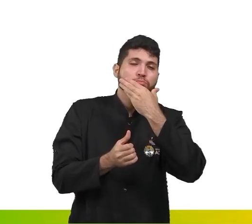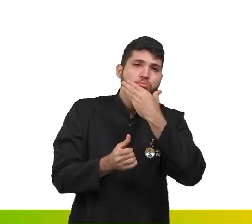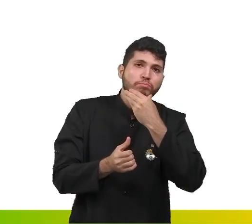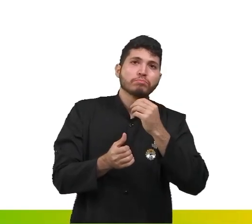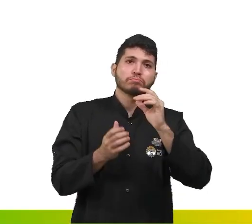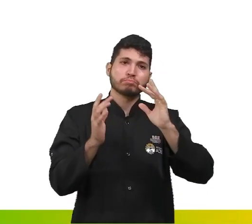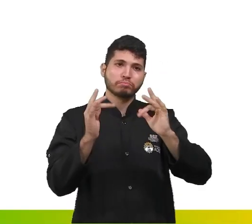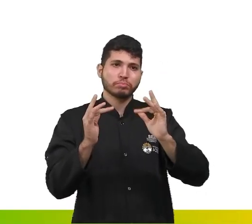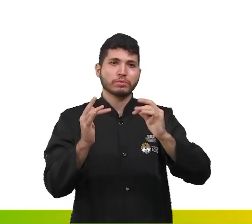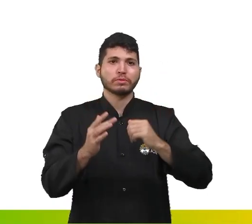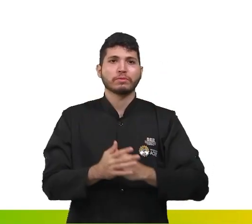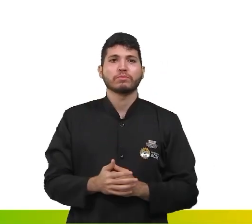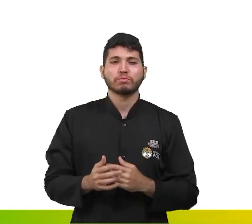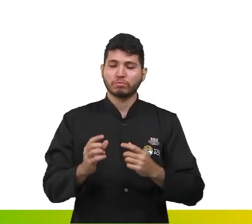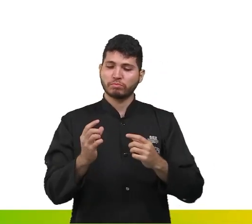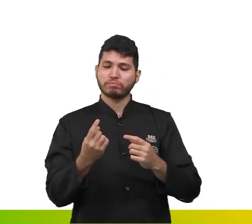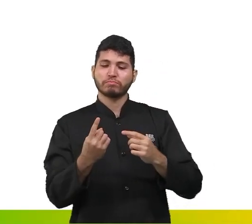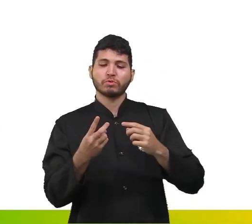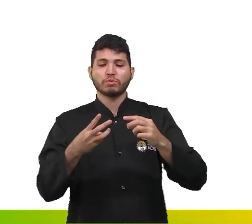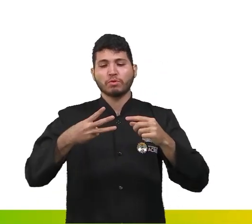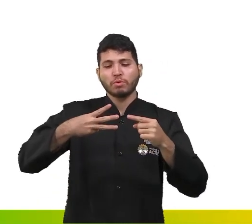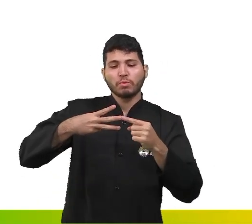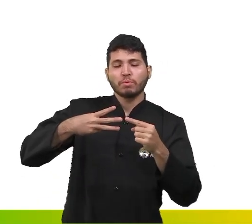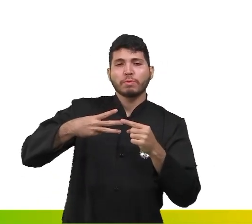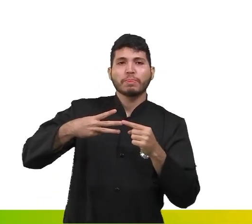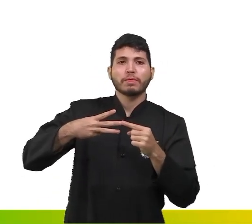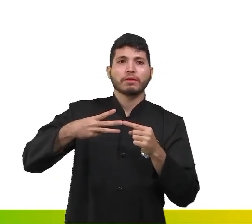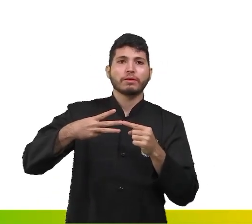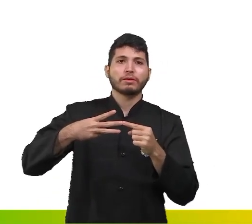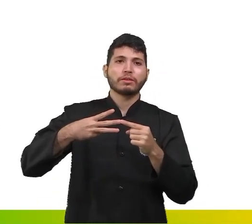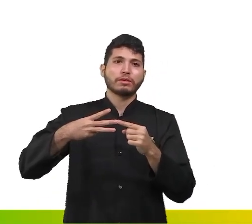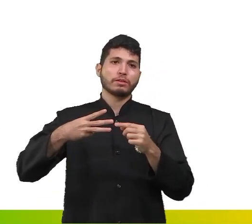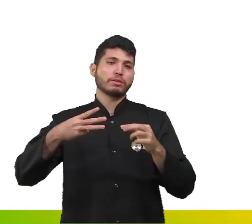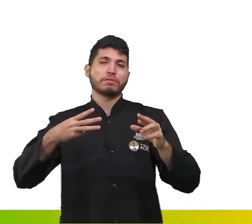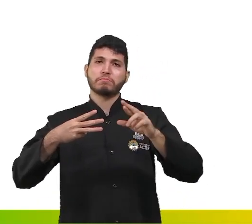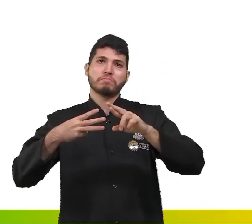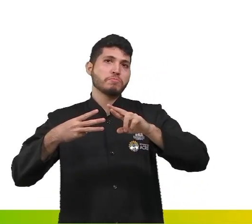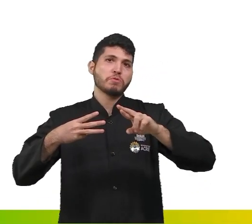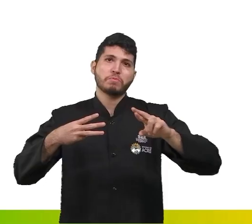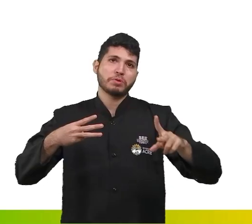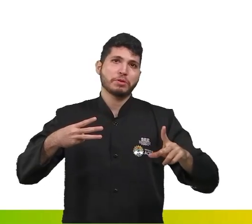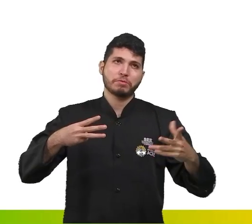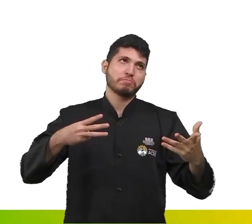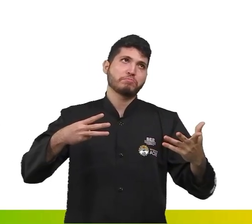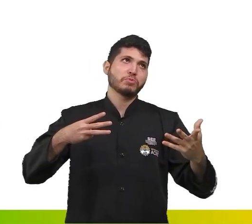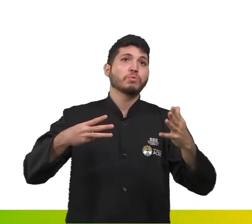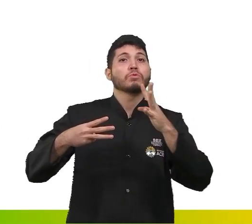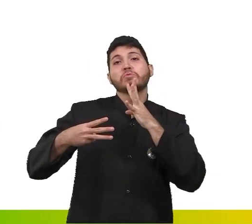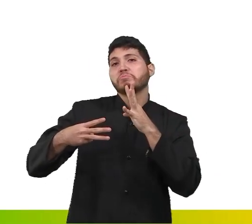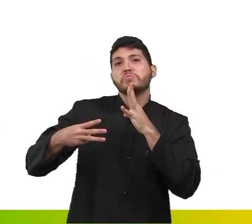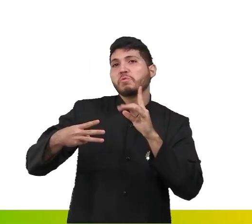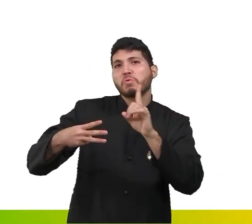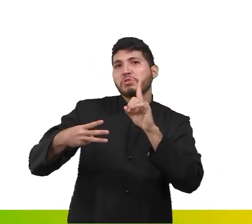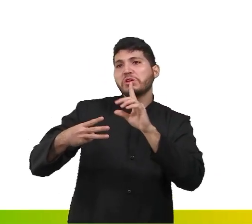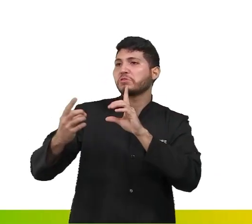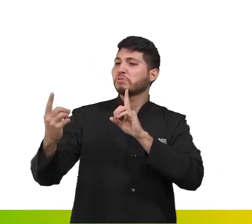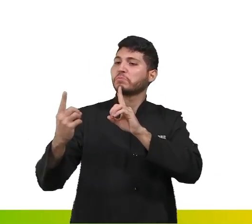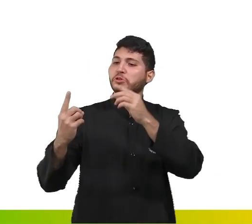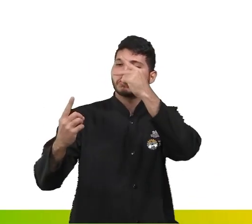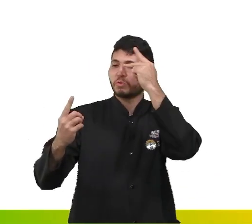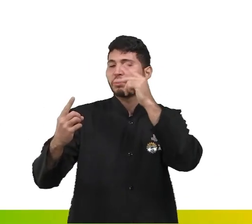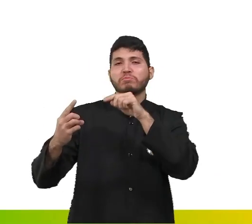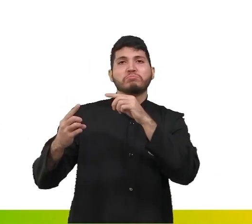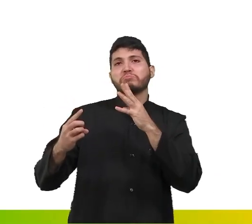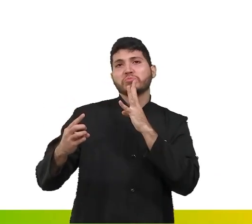cometido por outras pessoas. Pode ser uma pessoa que a vítima nem conheça. E por conexão.